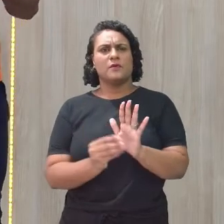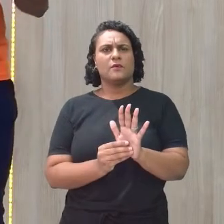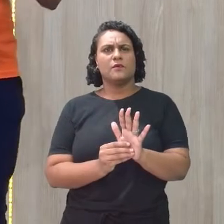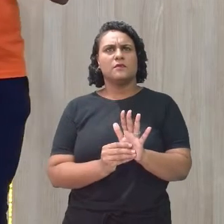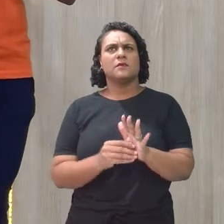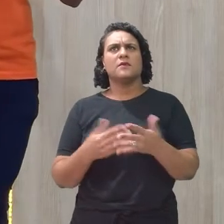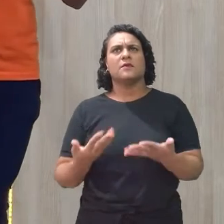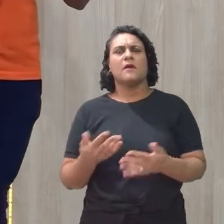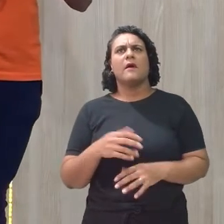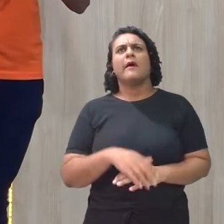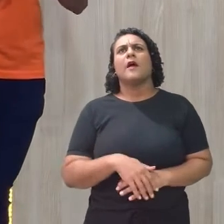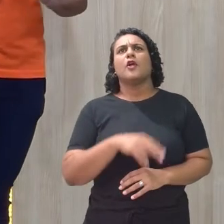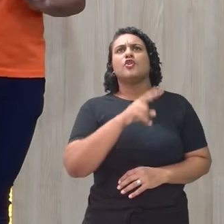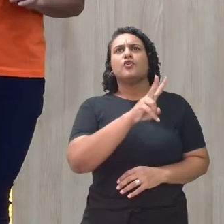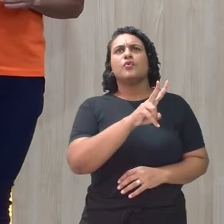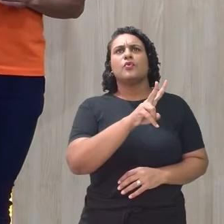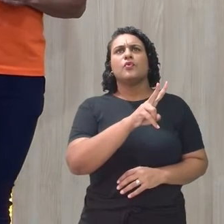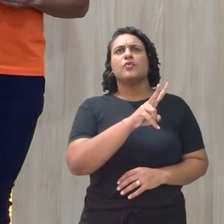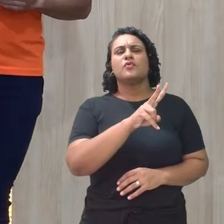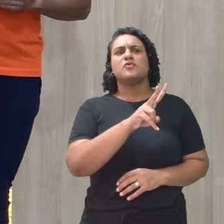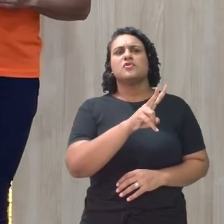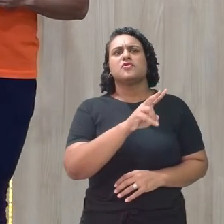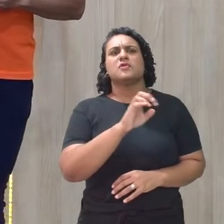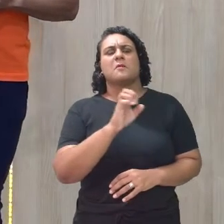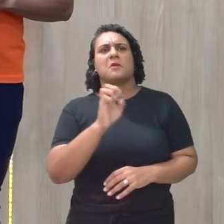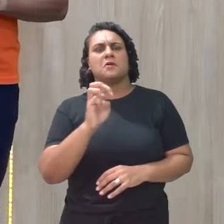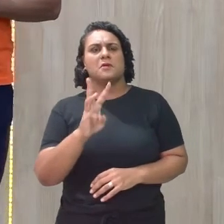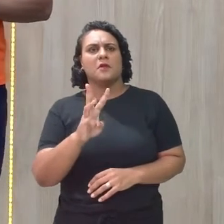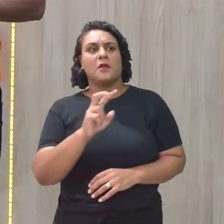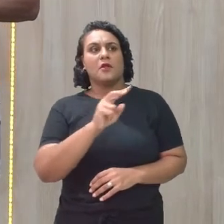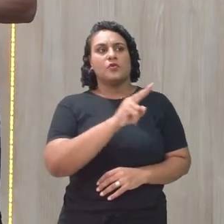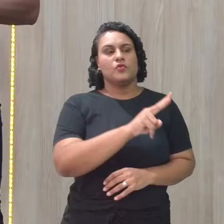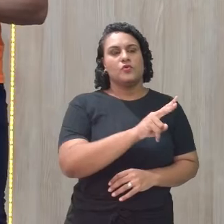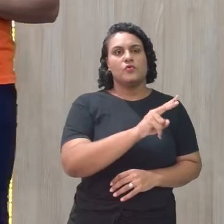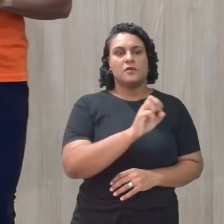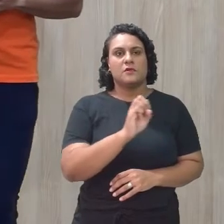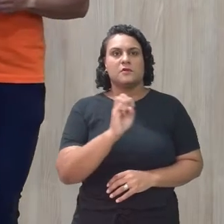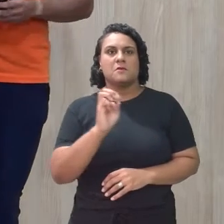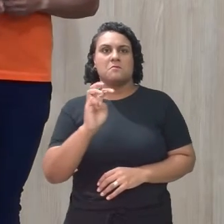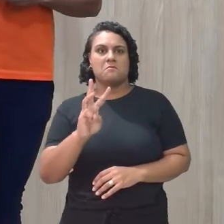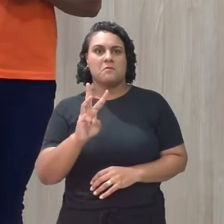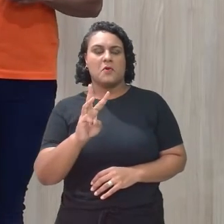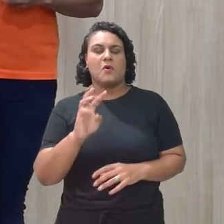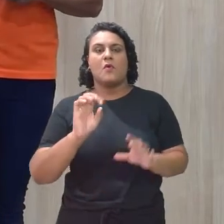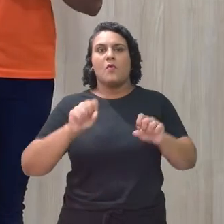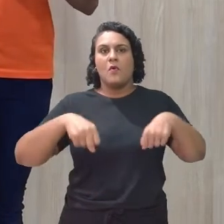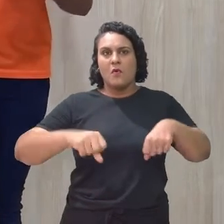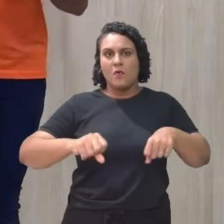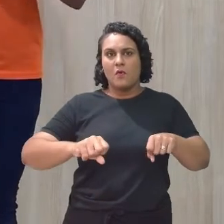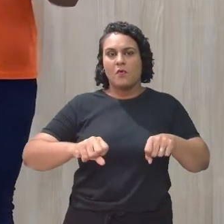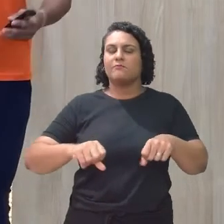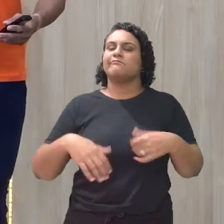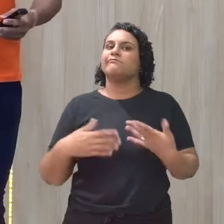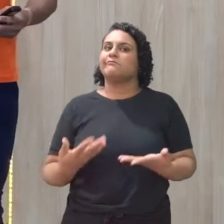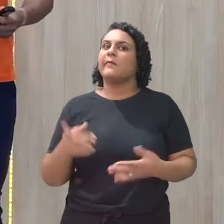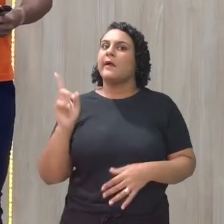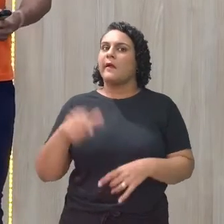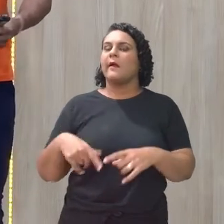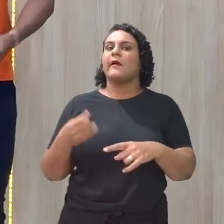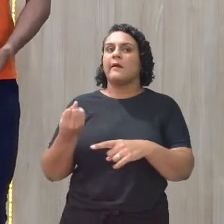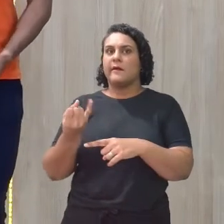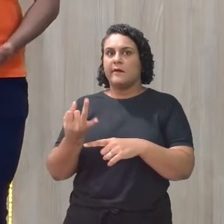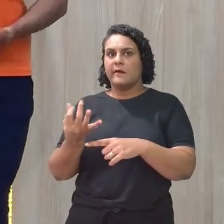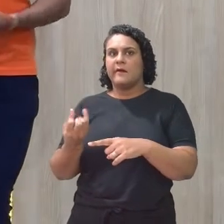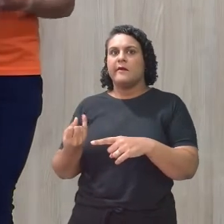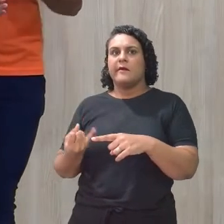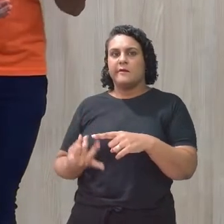lá, 2 está para 3, 2 carros está para 3 motos, ali é uma fração, certo?